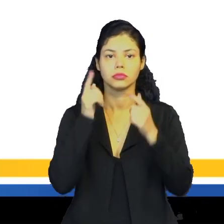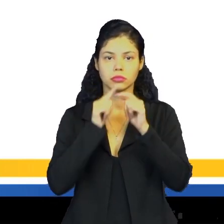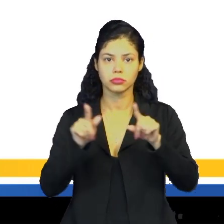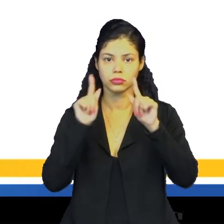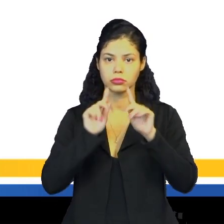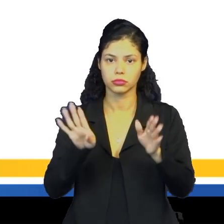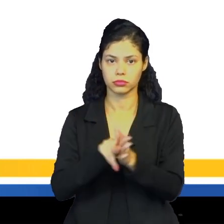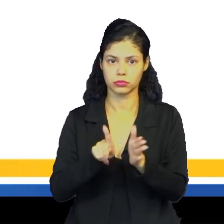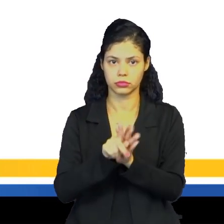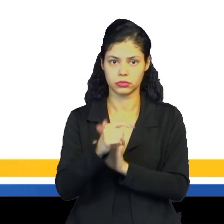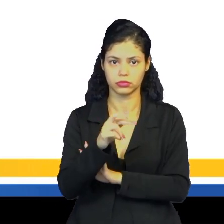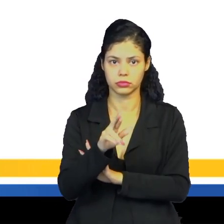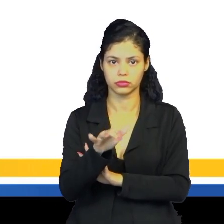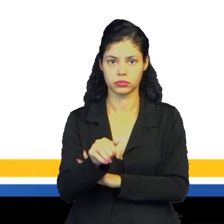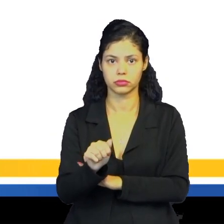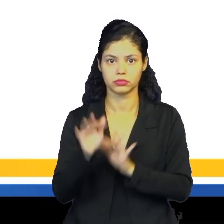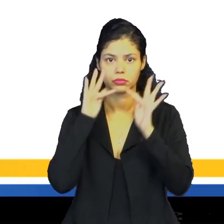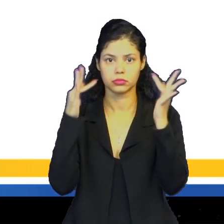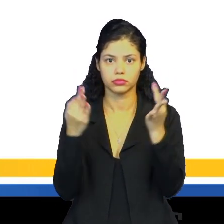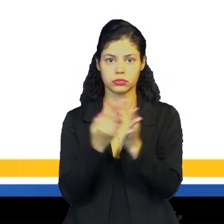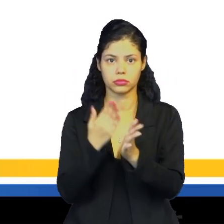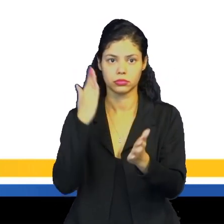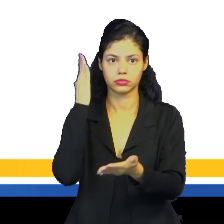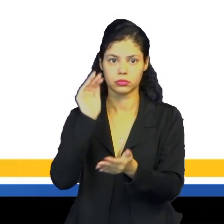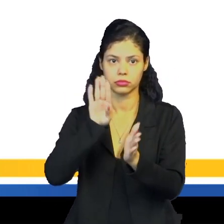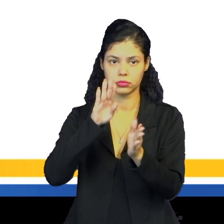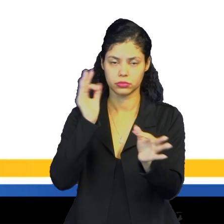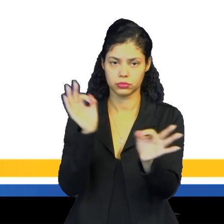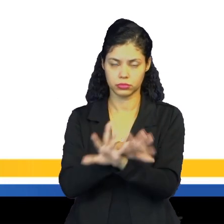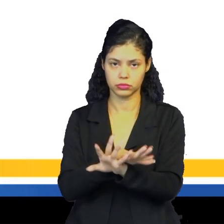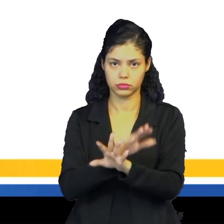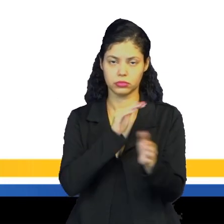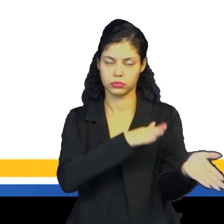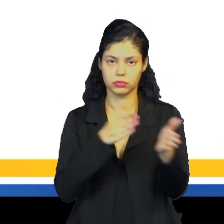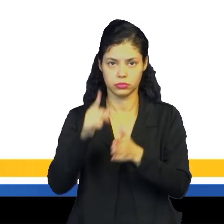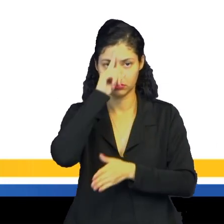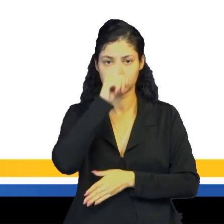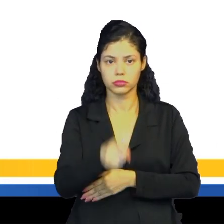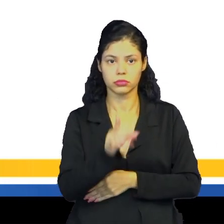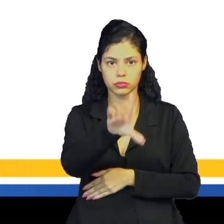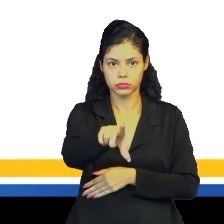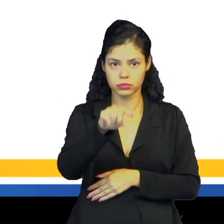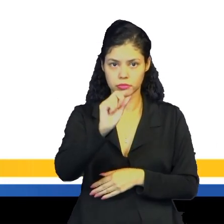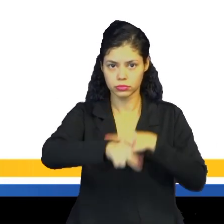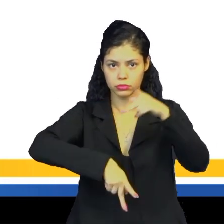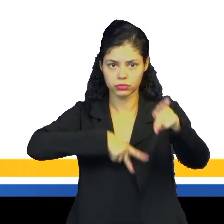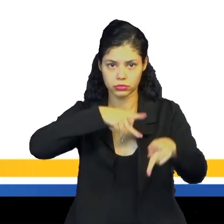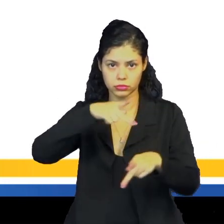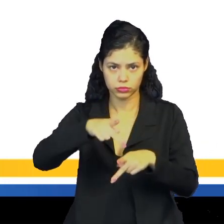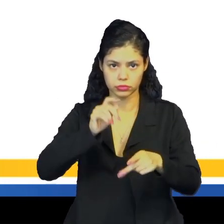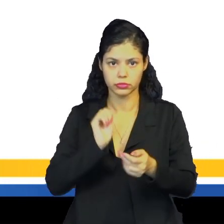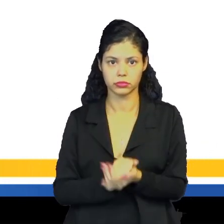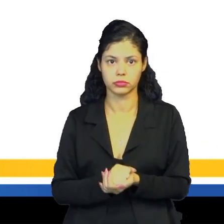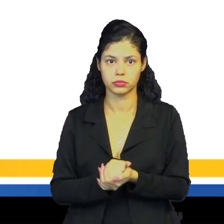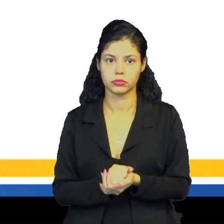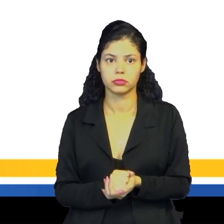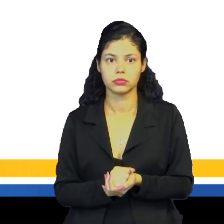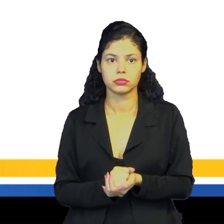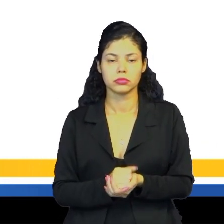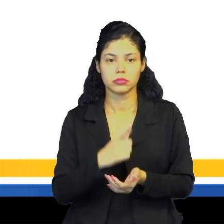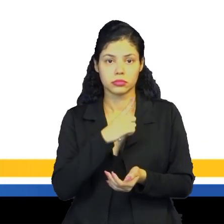a família real foi destituída e o chefe do Executivo Federal passou a ser escolhido entre a população, adotando